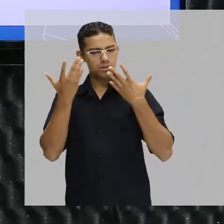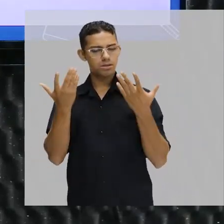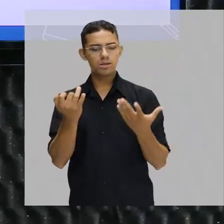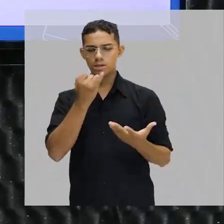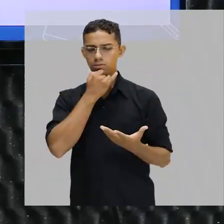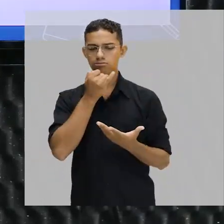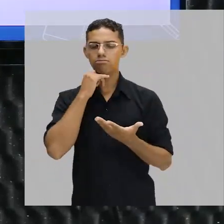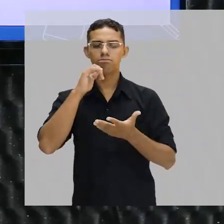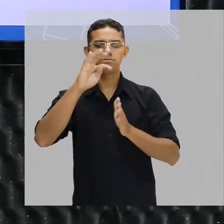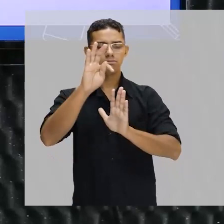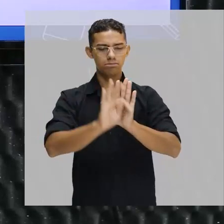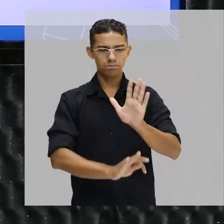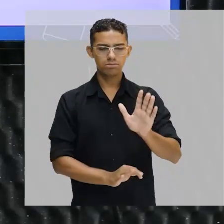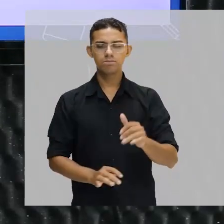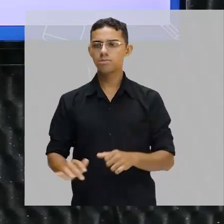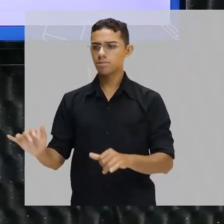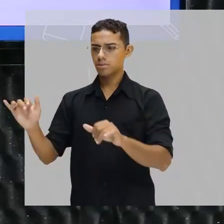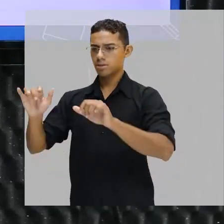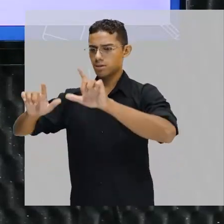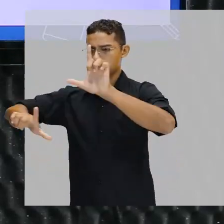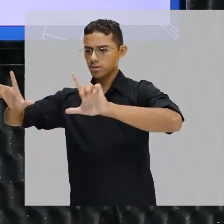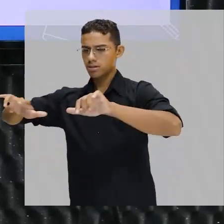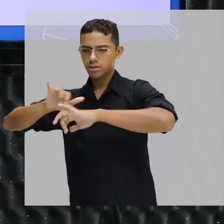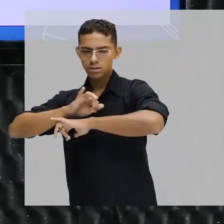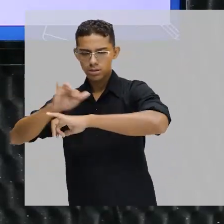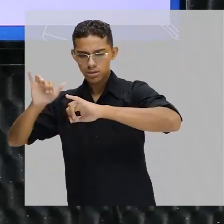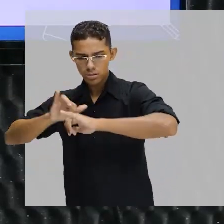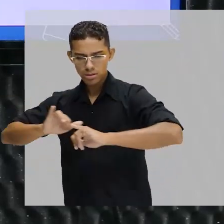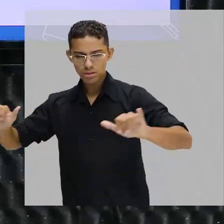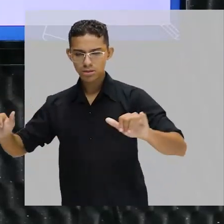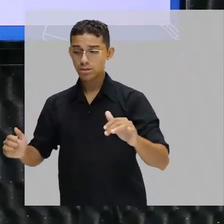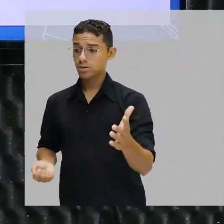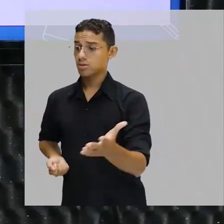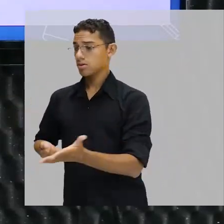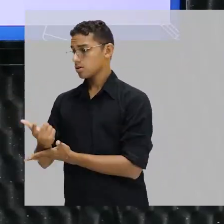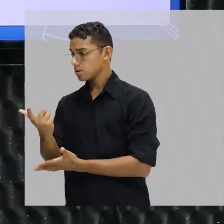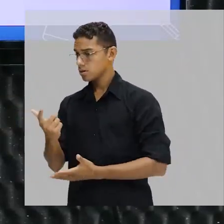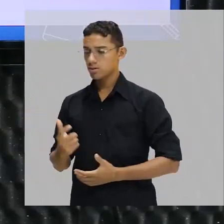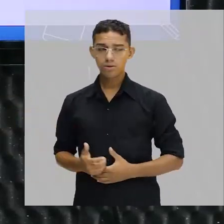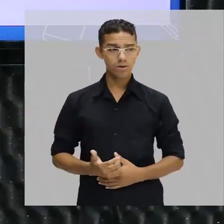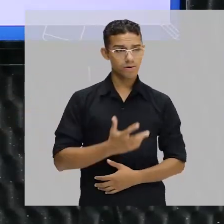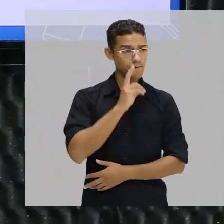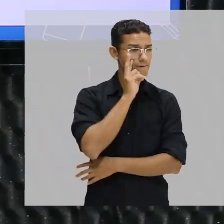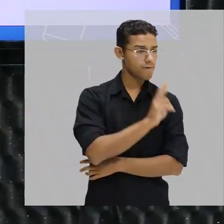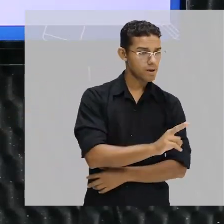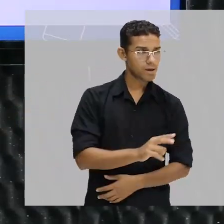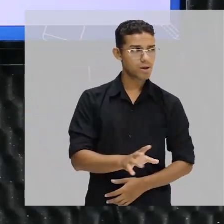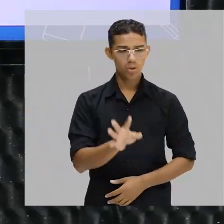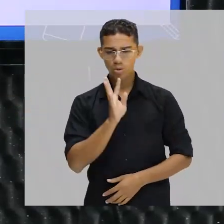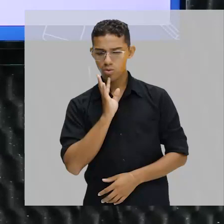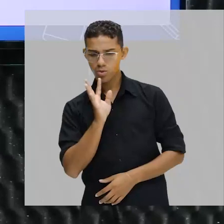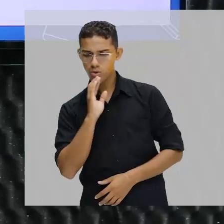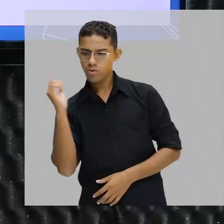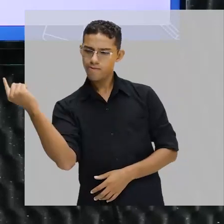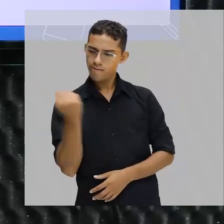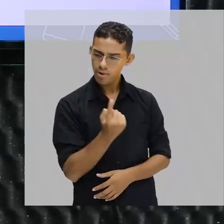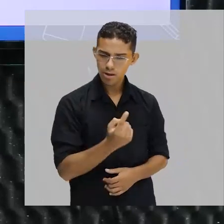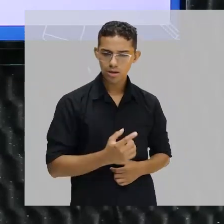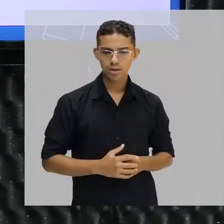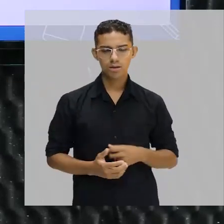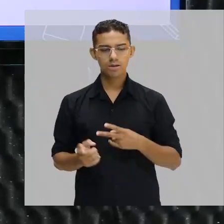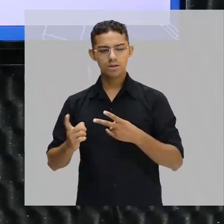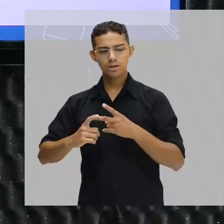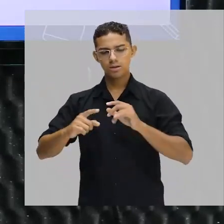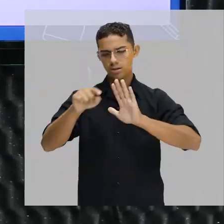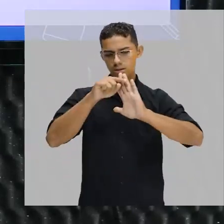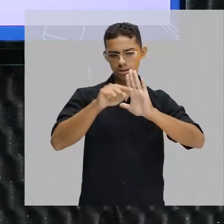esses tipos de texto. Propaganda, compre, veja, venha, conheça, receitas